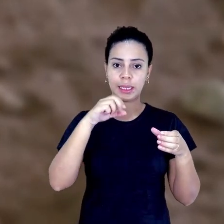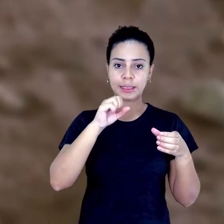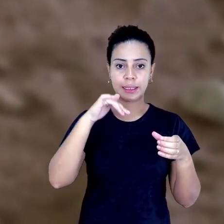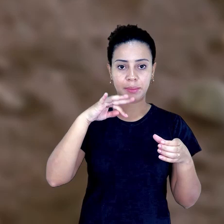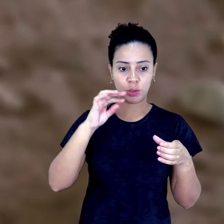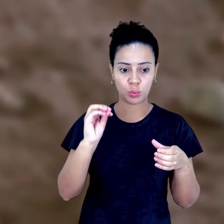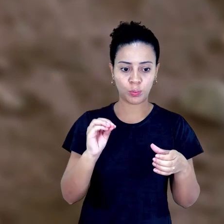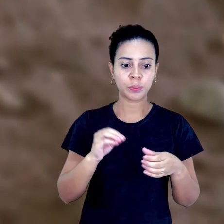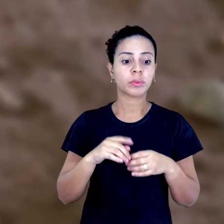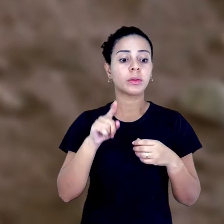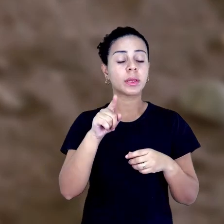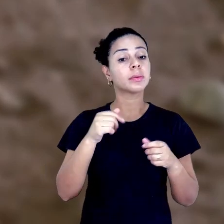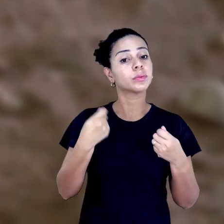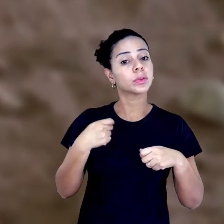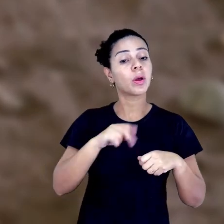equação, lei de Stokes,